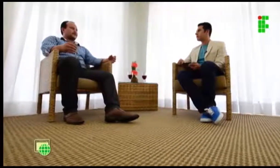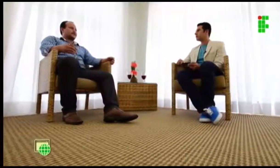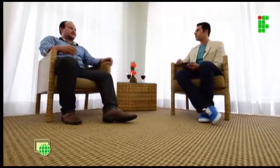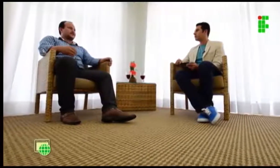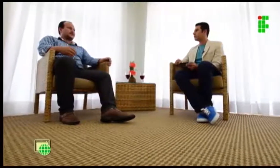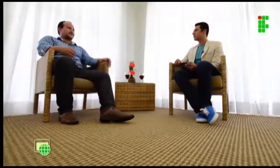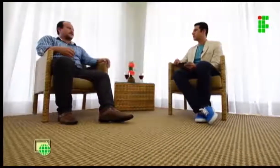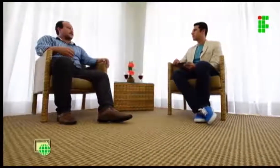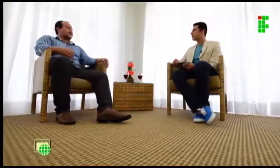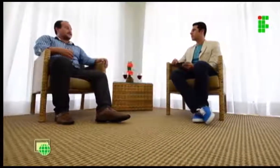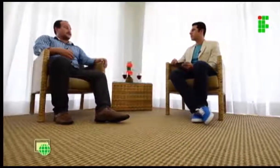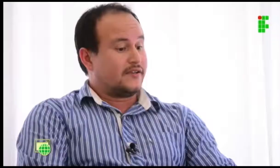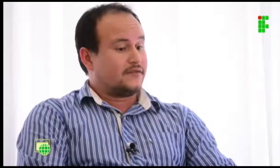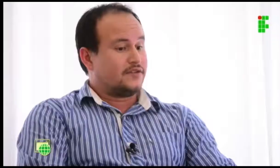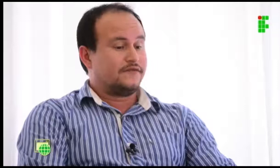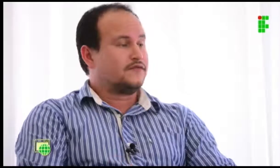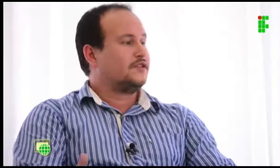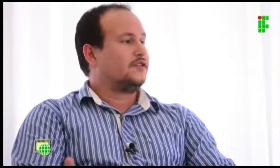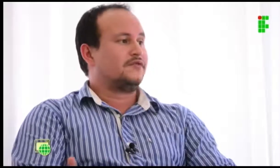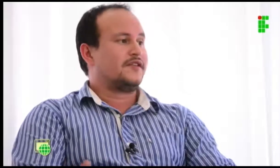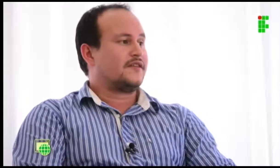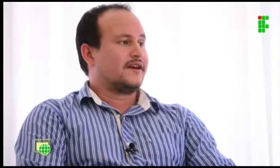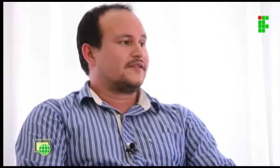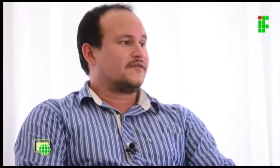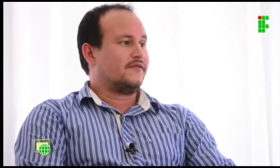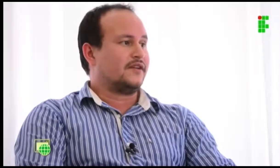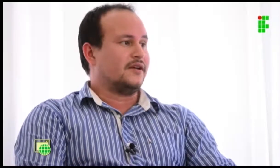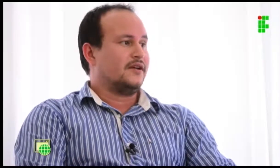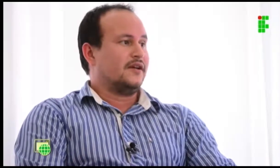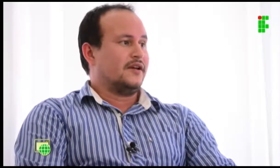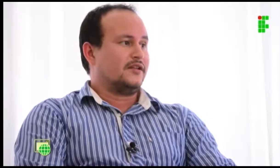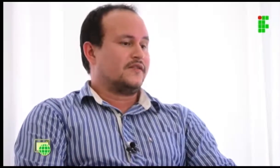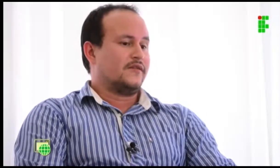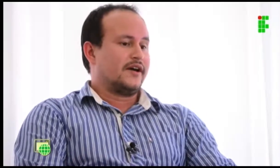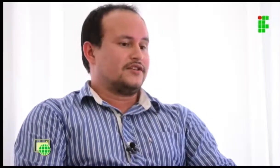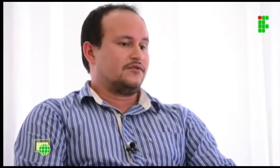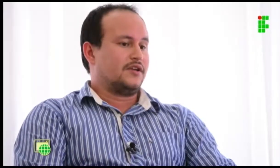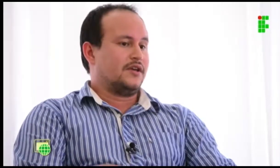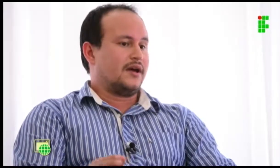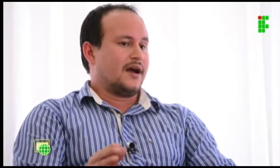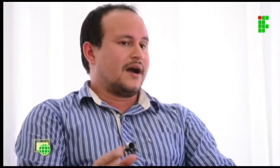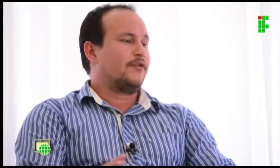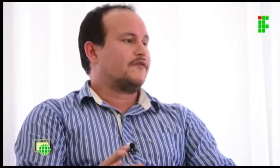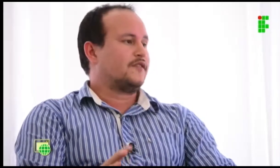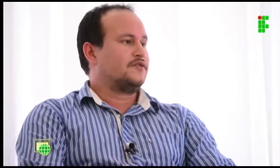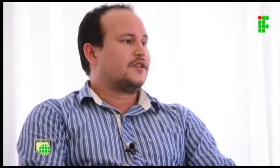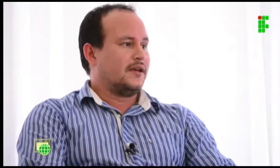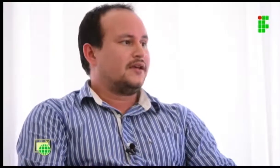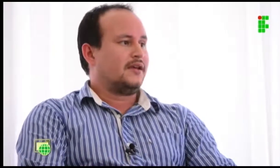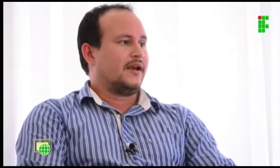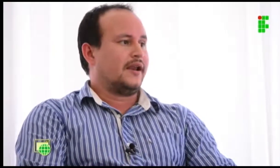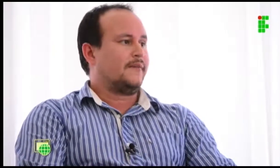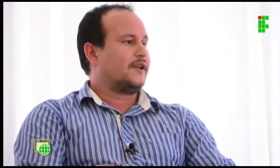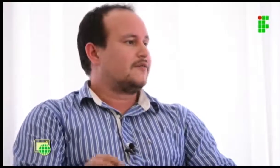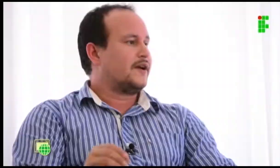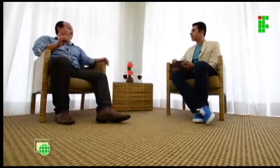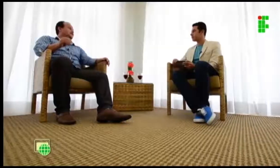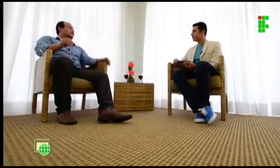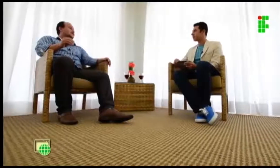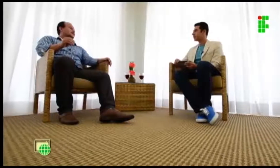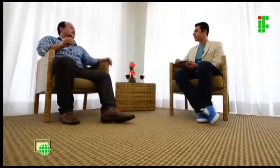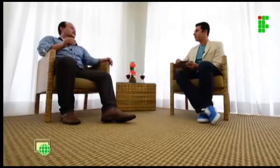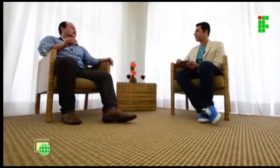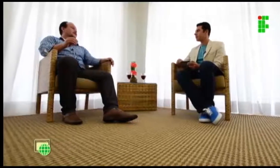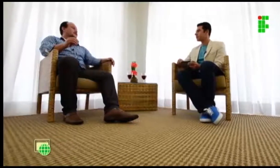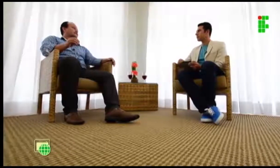ética, você vai deixar isso difundido em todas as áreas da sua vida. Então, assim, eu acredito que a profissão de TI, ela é apenas mais